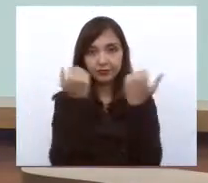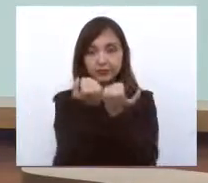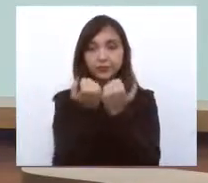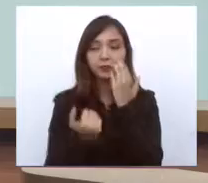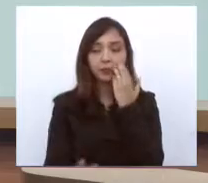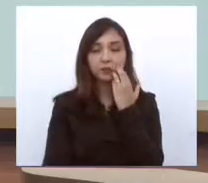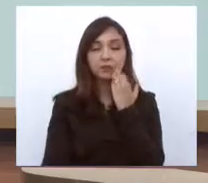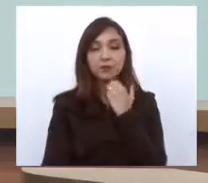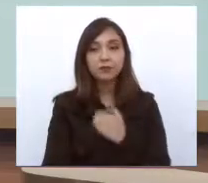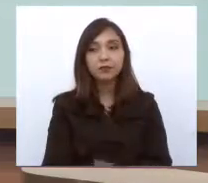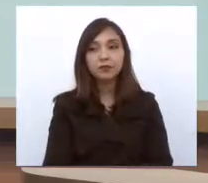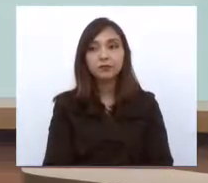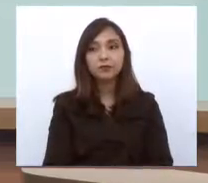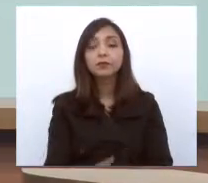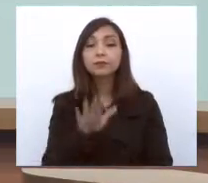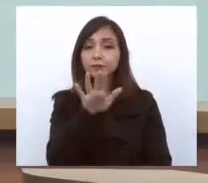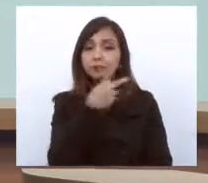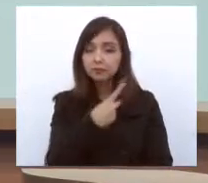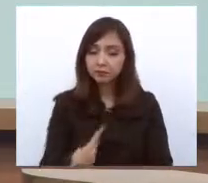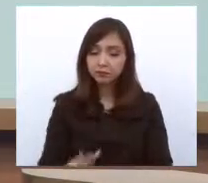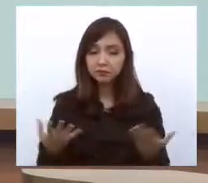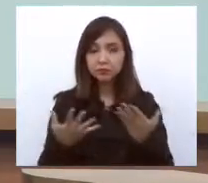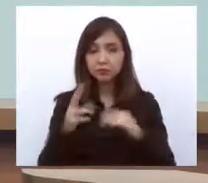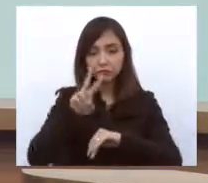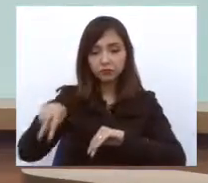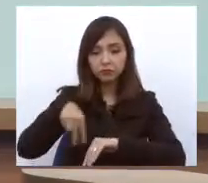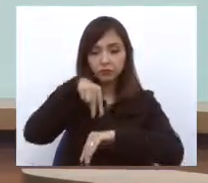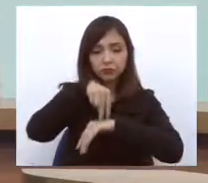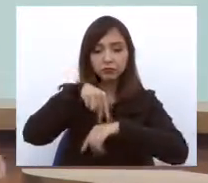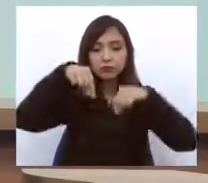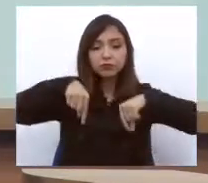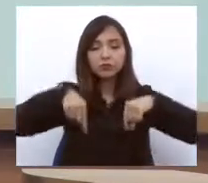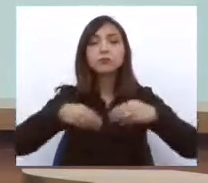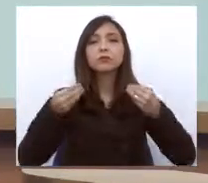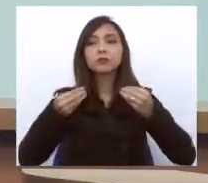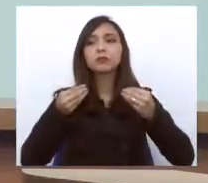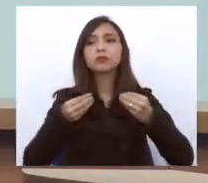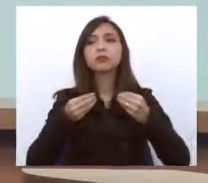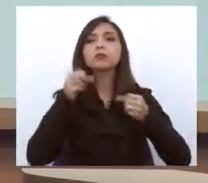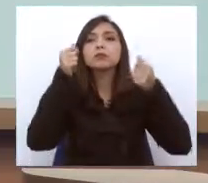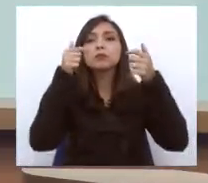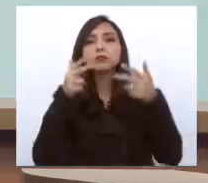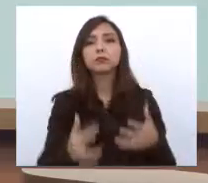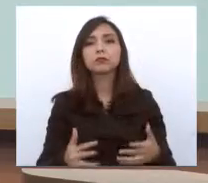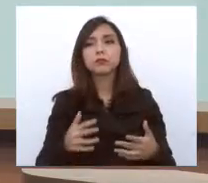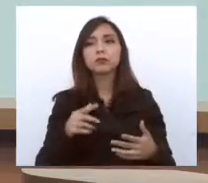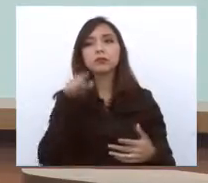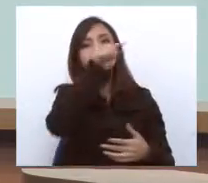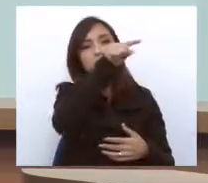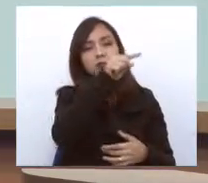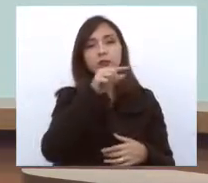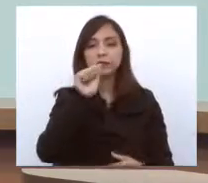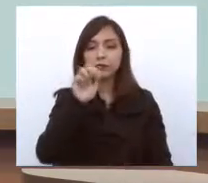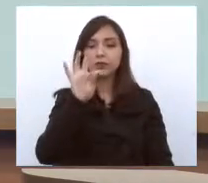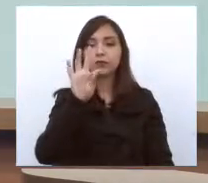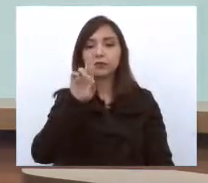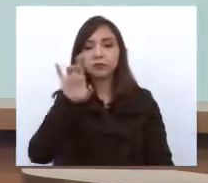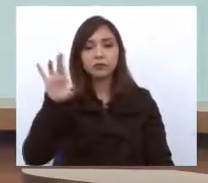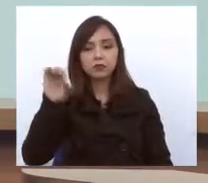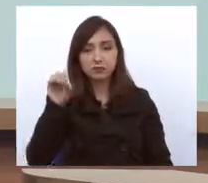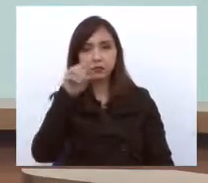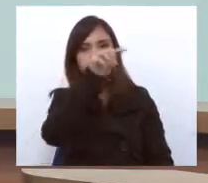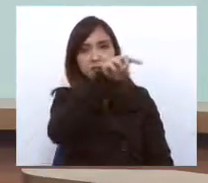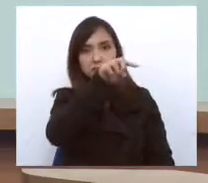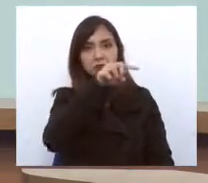Câmara. Senhor presidente, o motivo de eu vir nessa tribuna hoje é para falar sobre esse aterro que está sendo